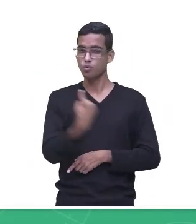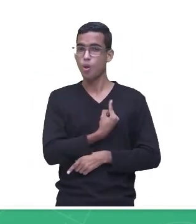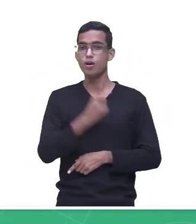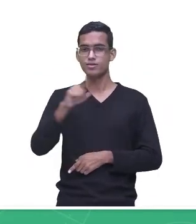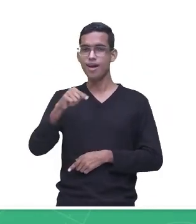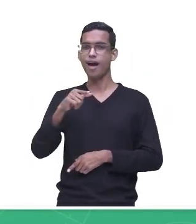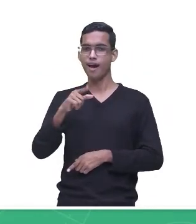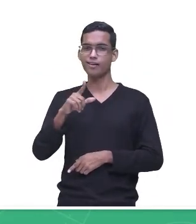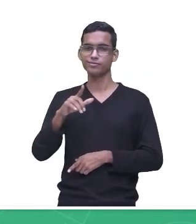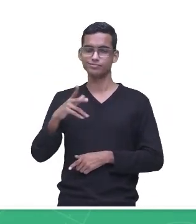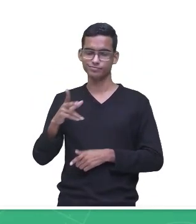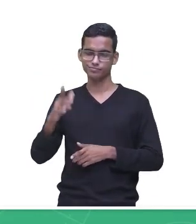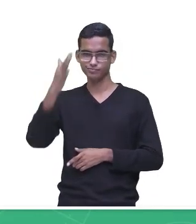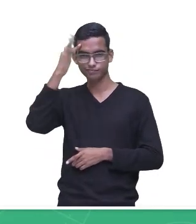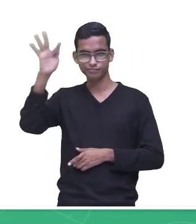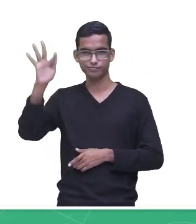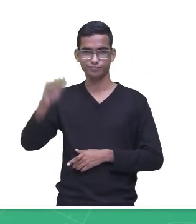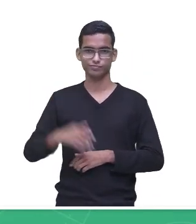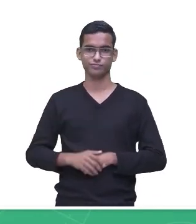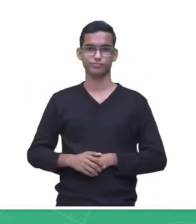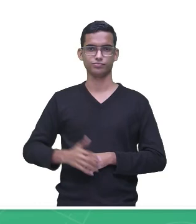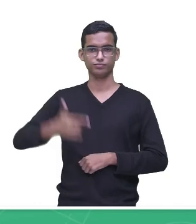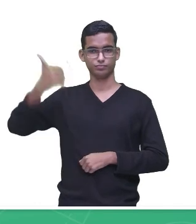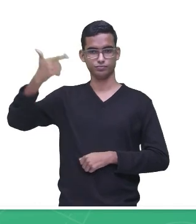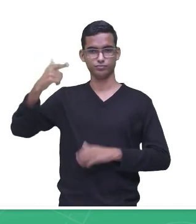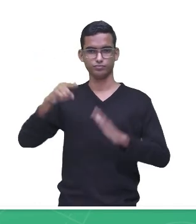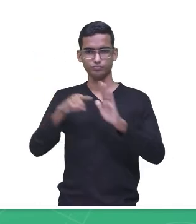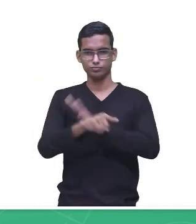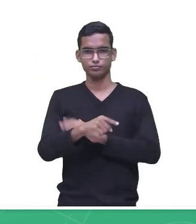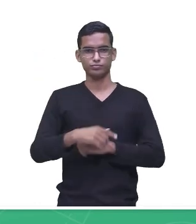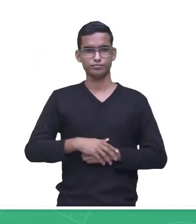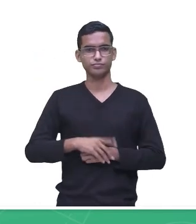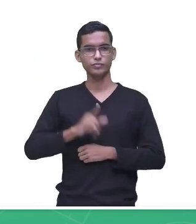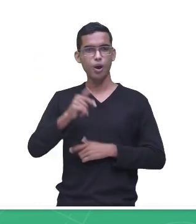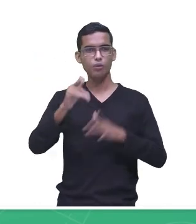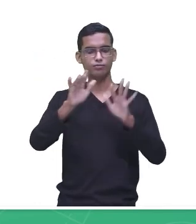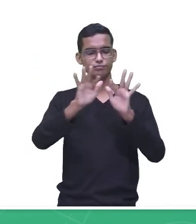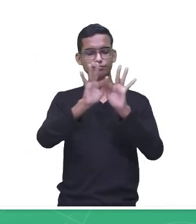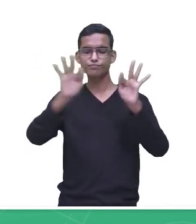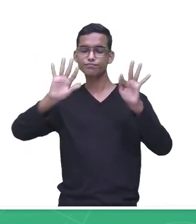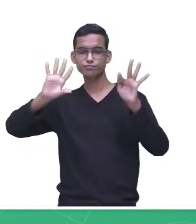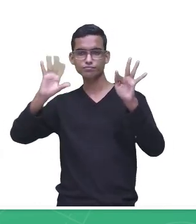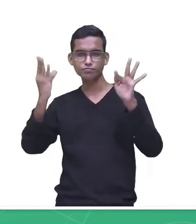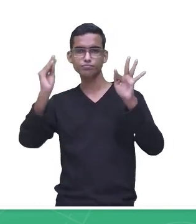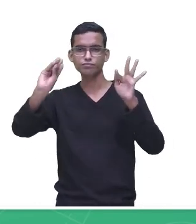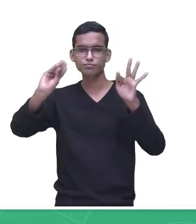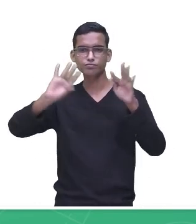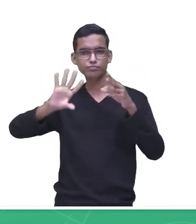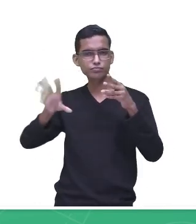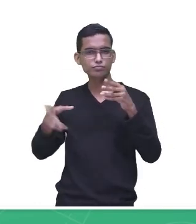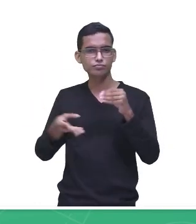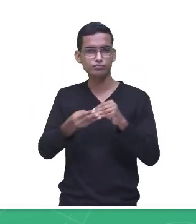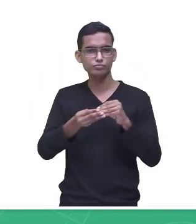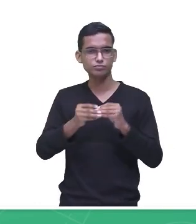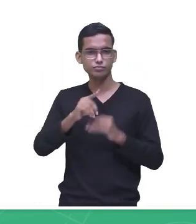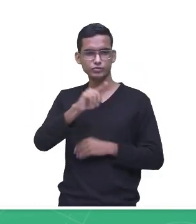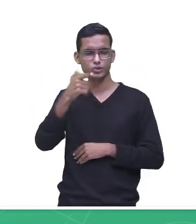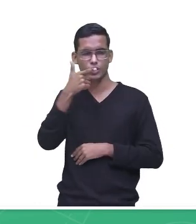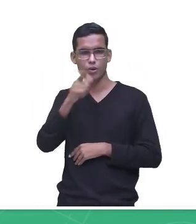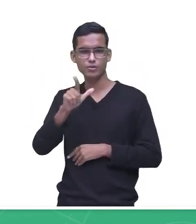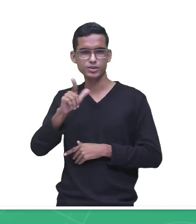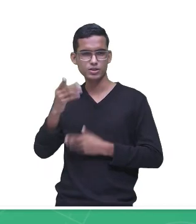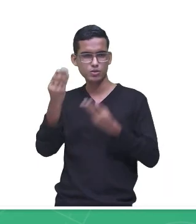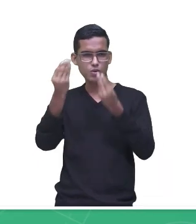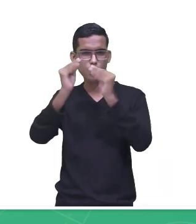Perfeito? Segunda questão, vamos lá. A segunda questão é para completar o quadro, né? Vamos completar esse quadro, então? Deixa eu ver se vocês completaram